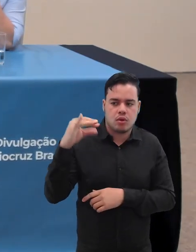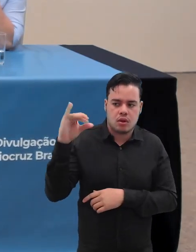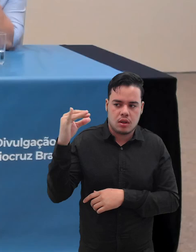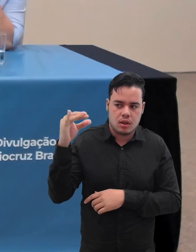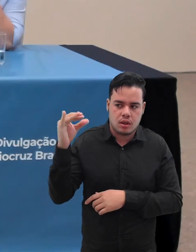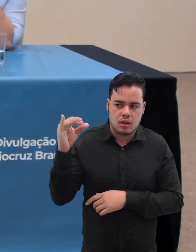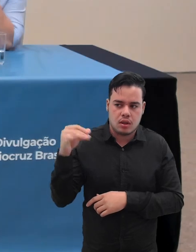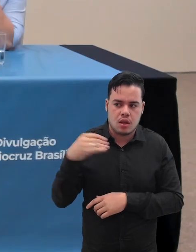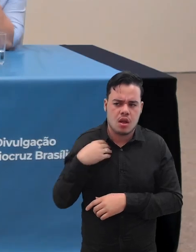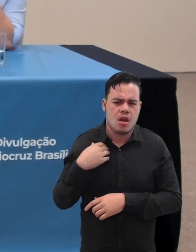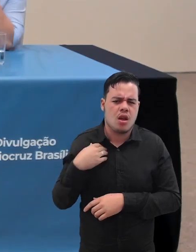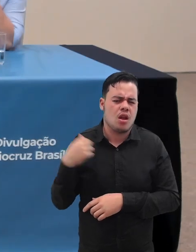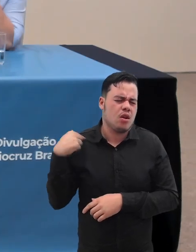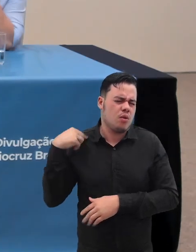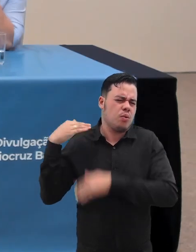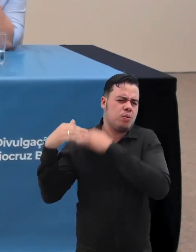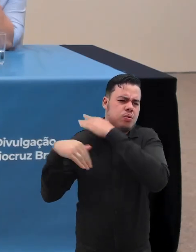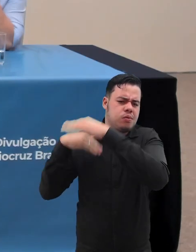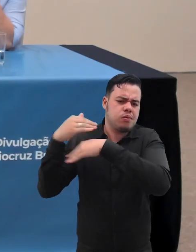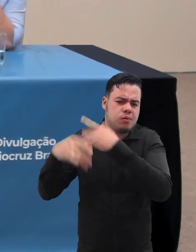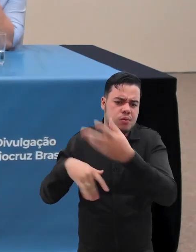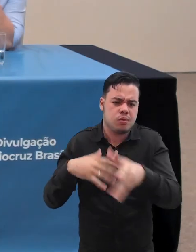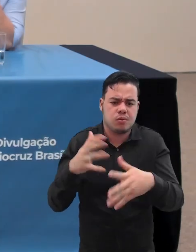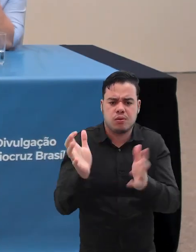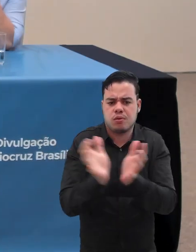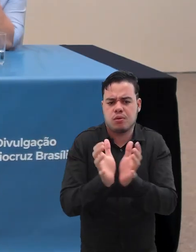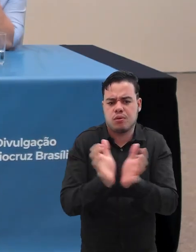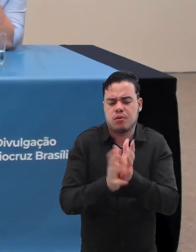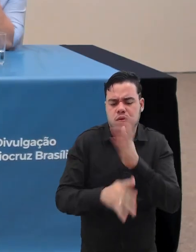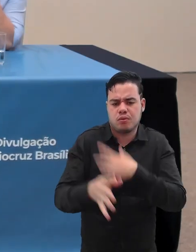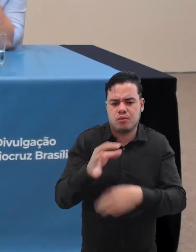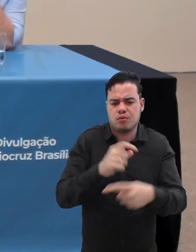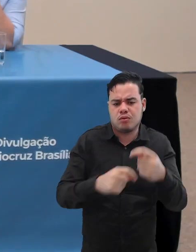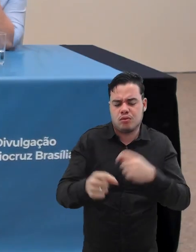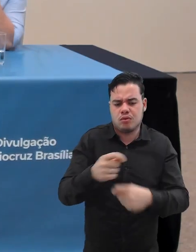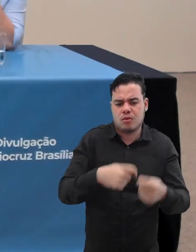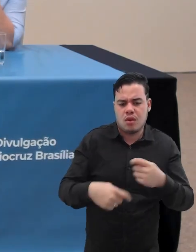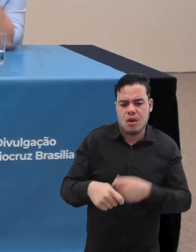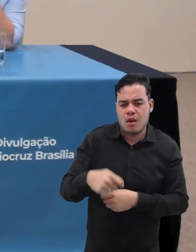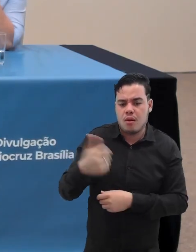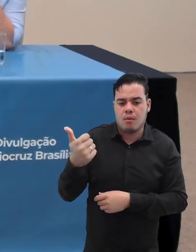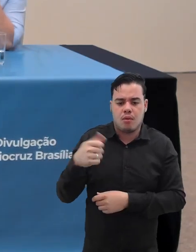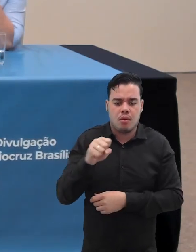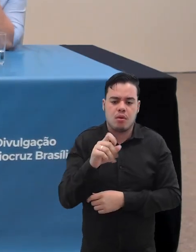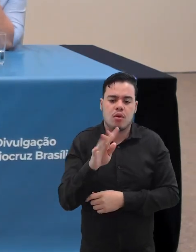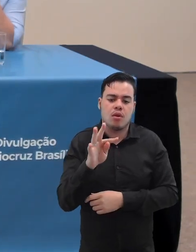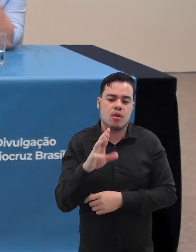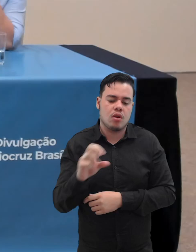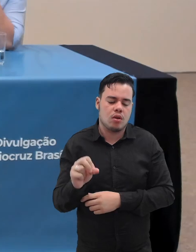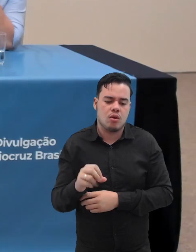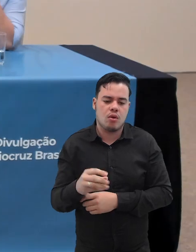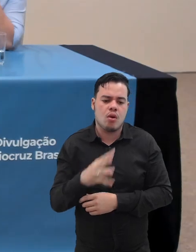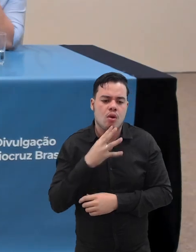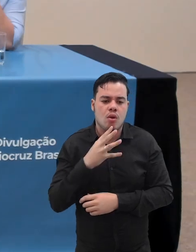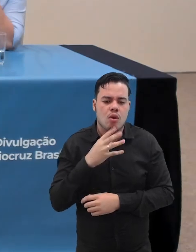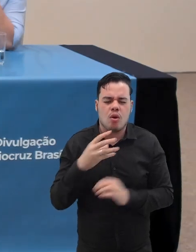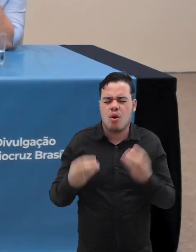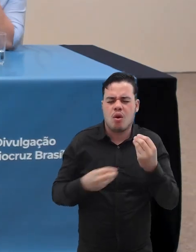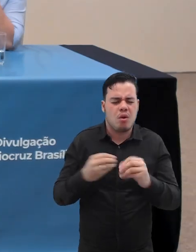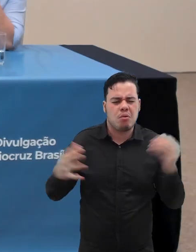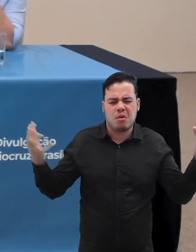venho de organizações sociais do terceiro setor, conheci de perto o quão